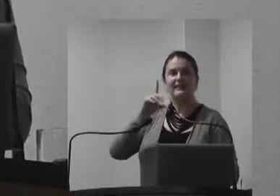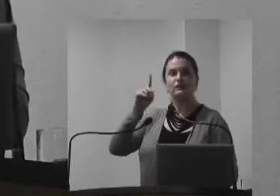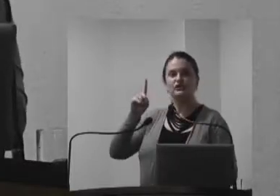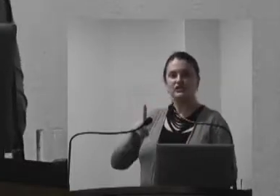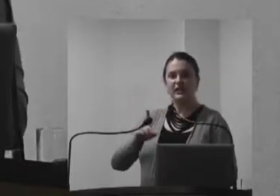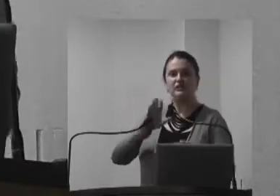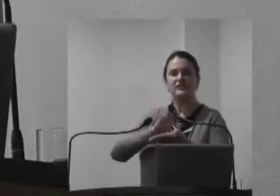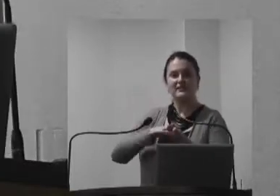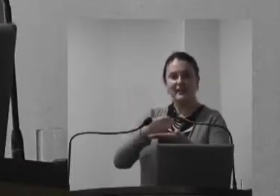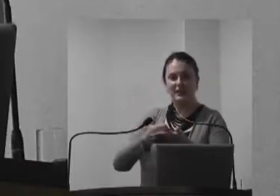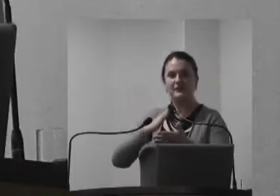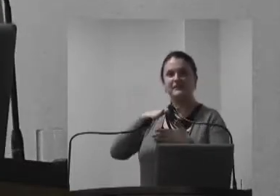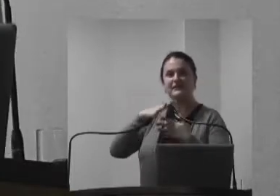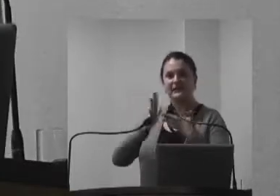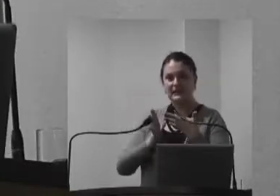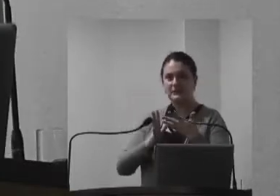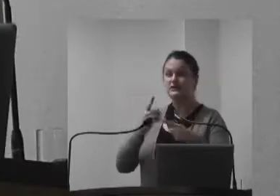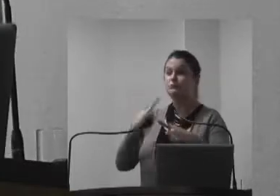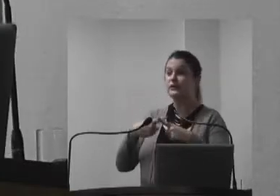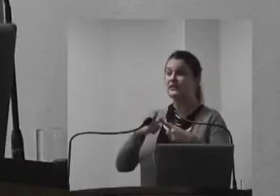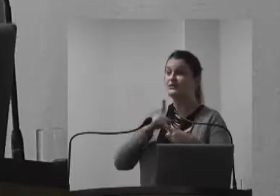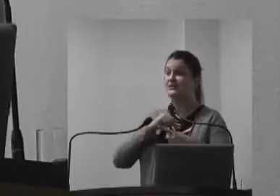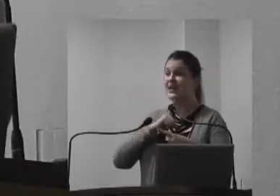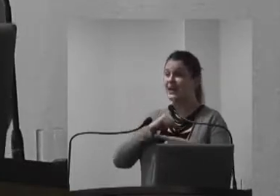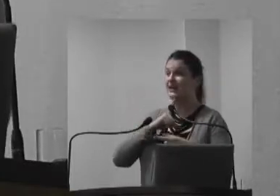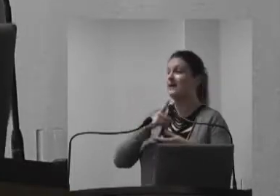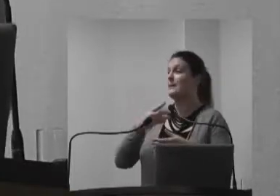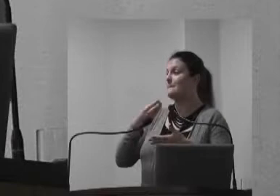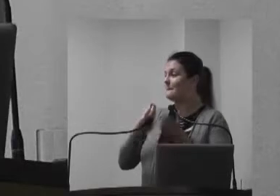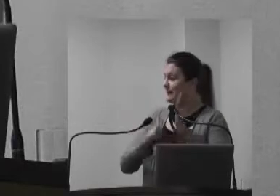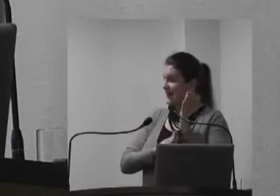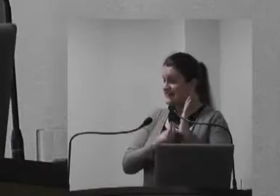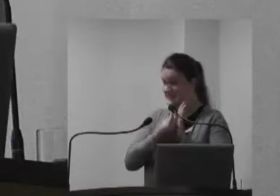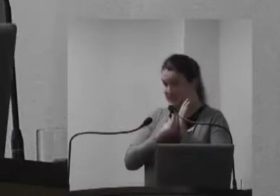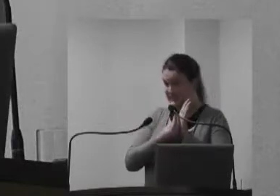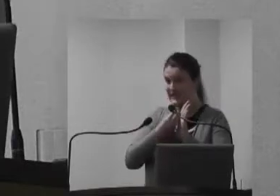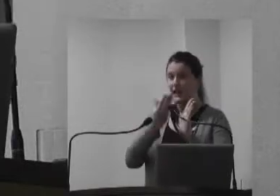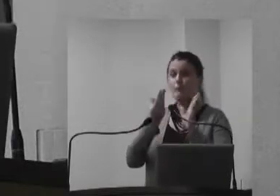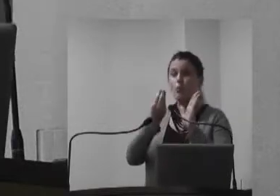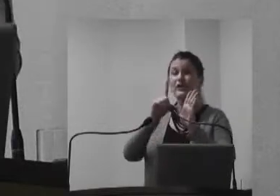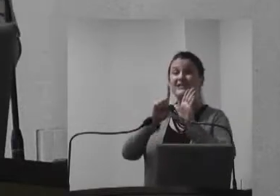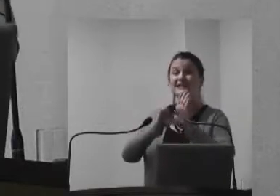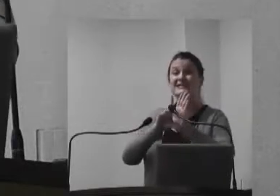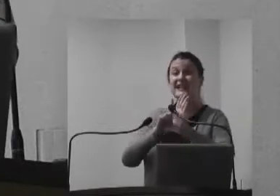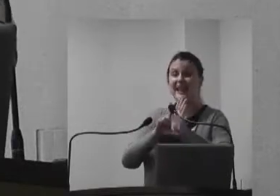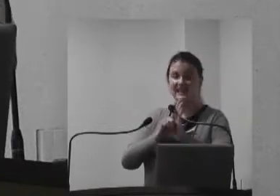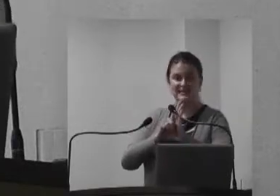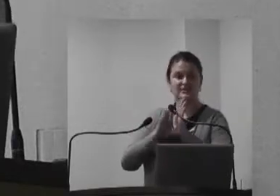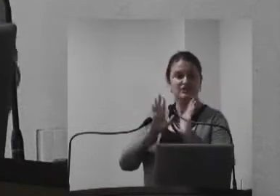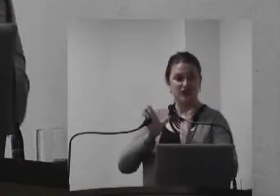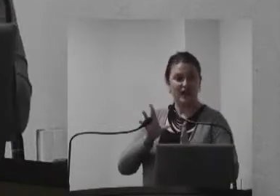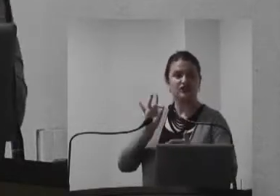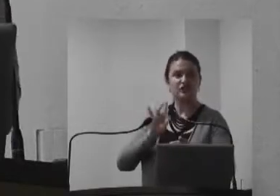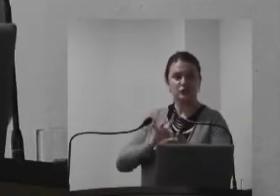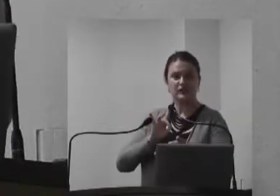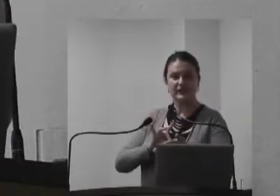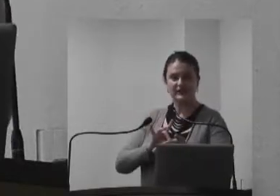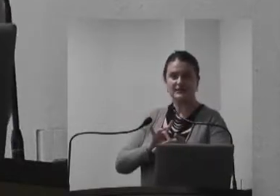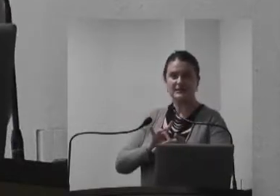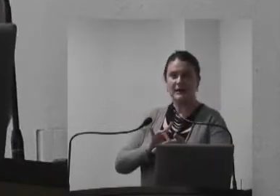ele quer ter o direito de intérprete de Libras, porque isso tem presente em muitas leis